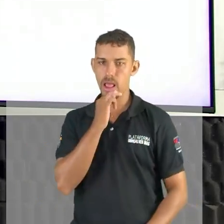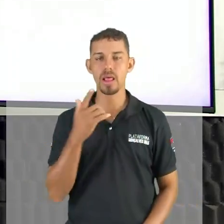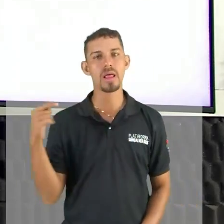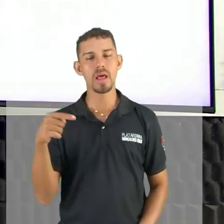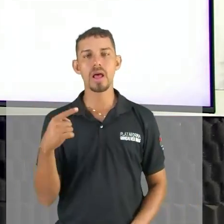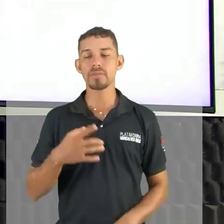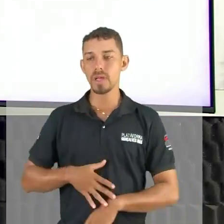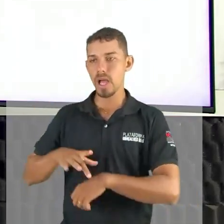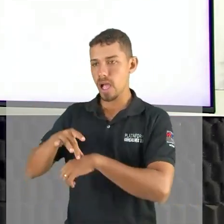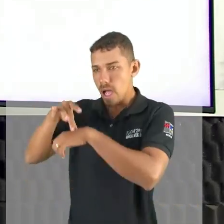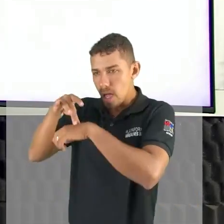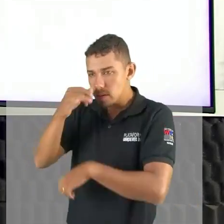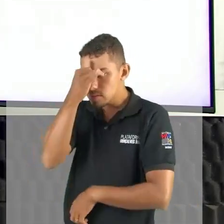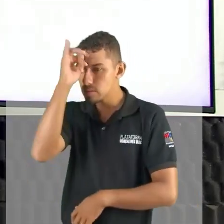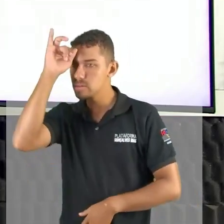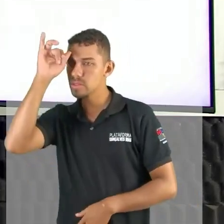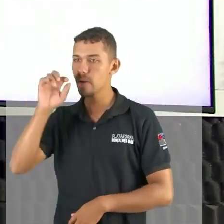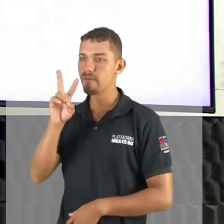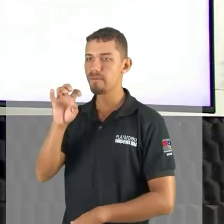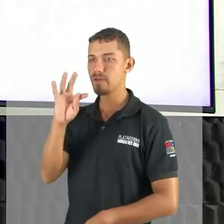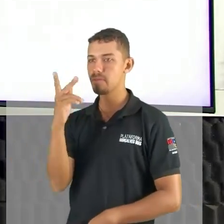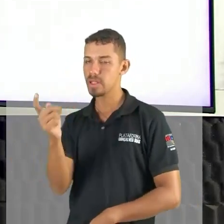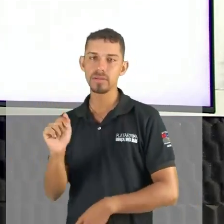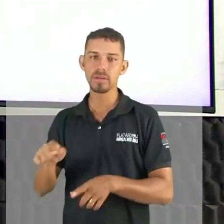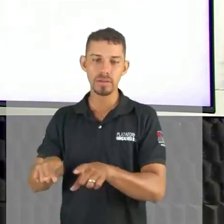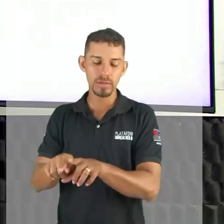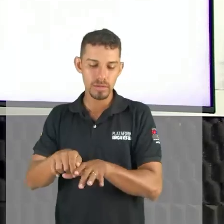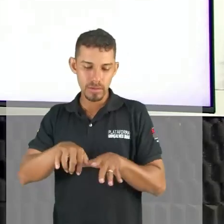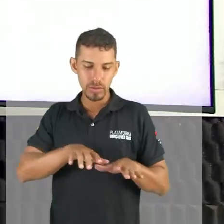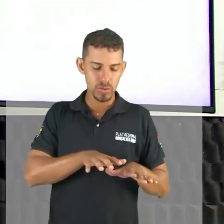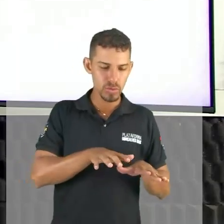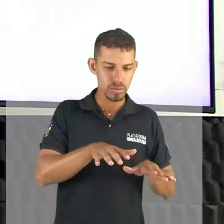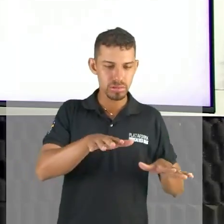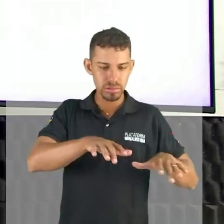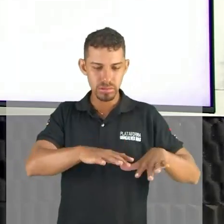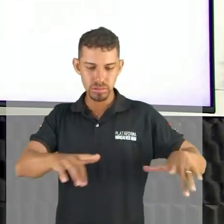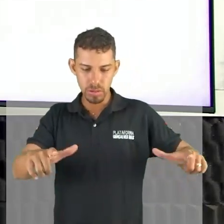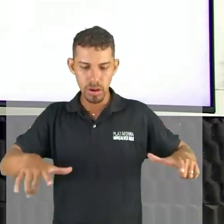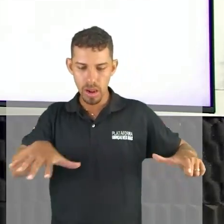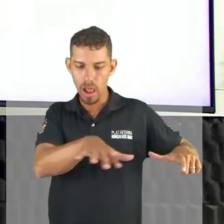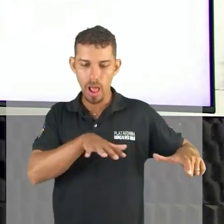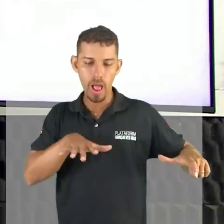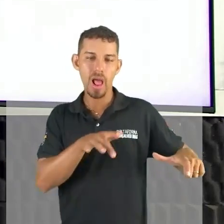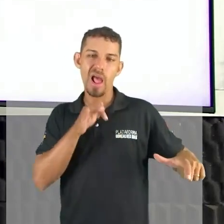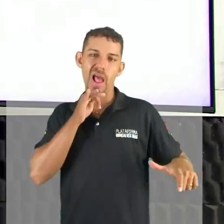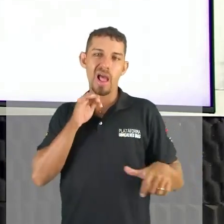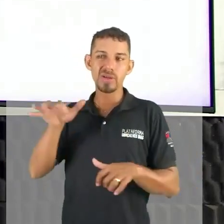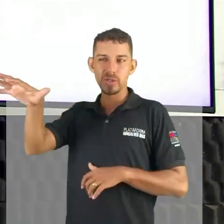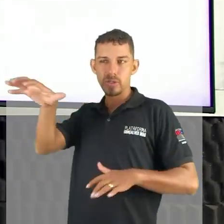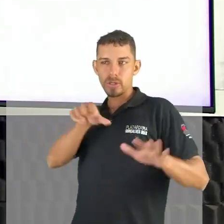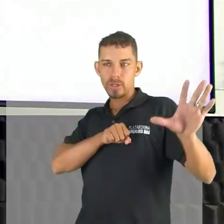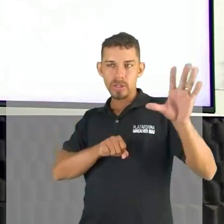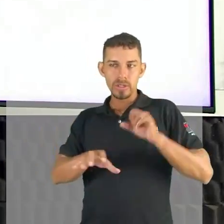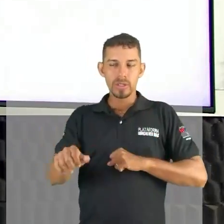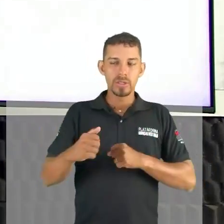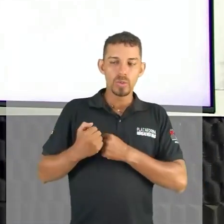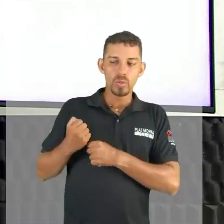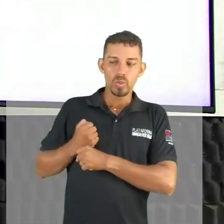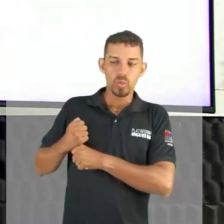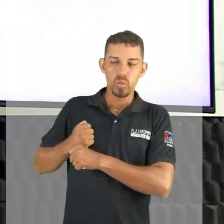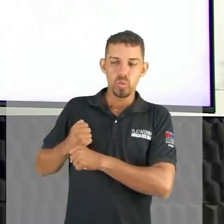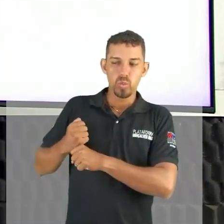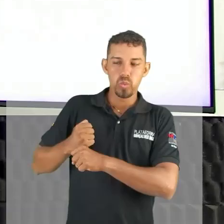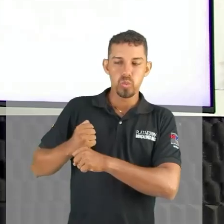de um bovino, e esse bovino fez o pasto numa região que estava contaminada, ele vai absorver ao longo dos anos